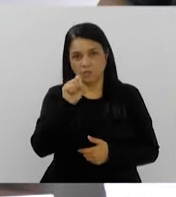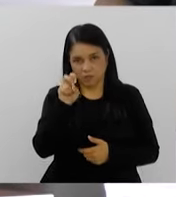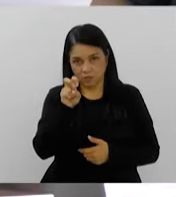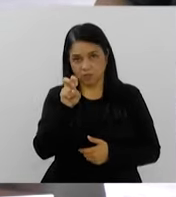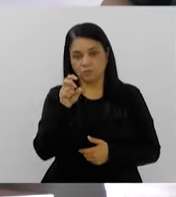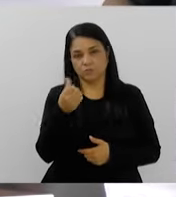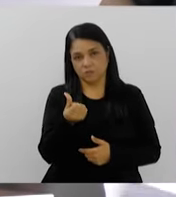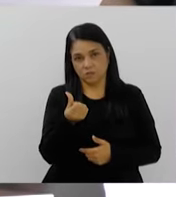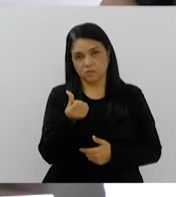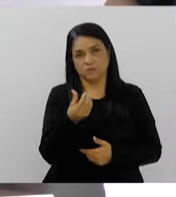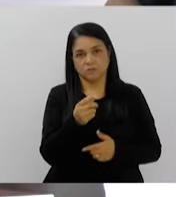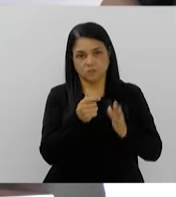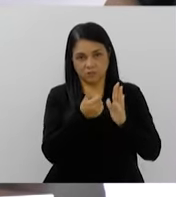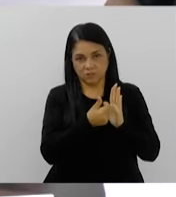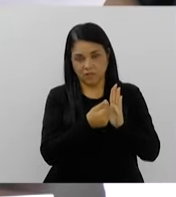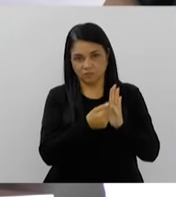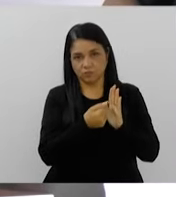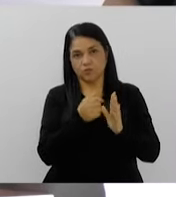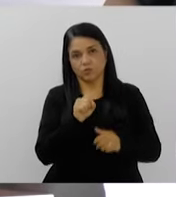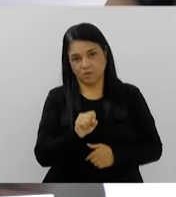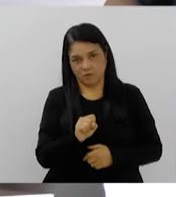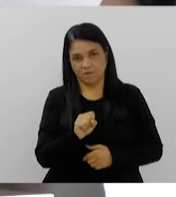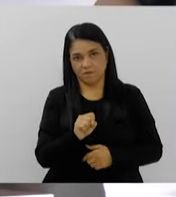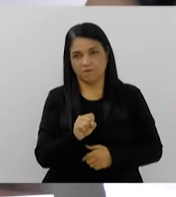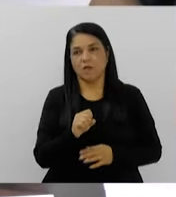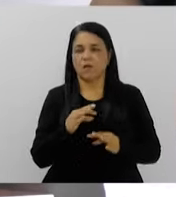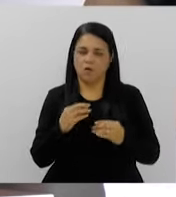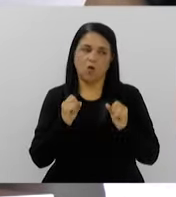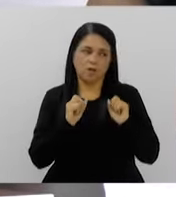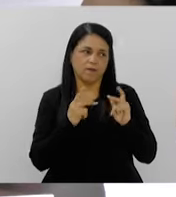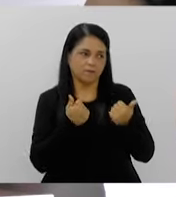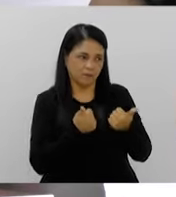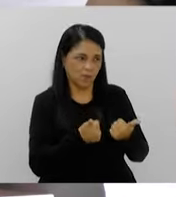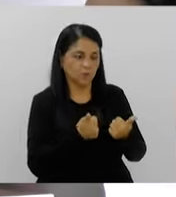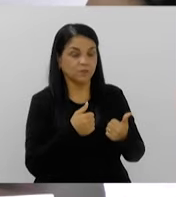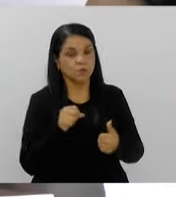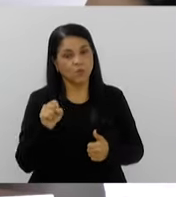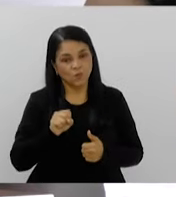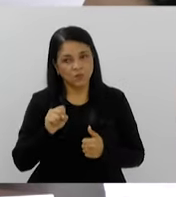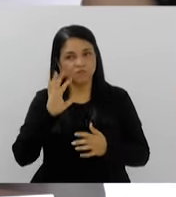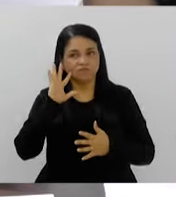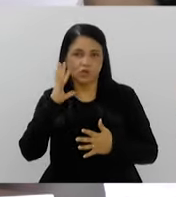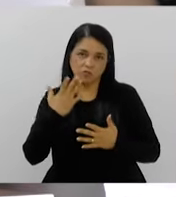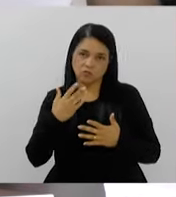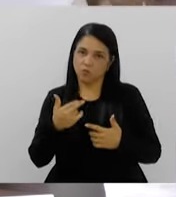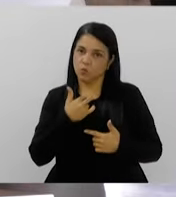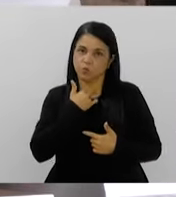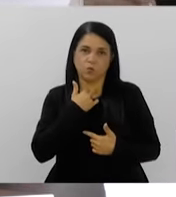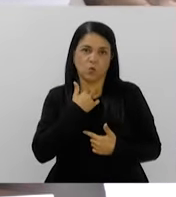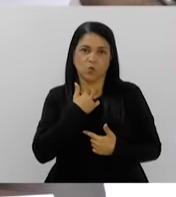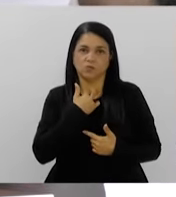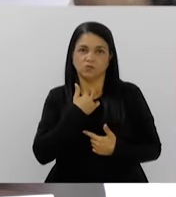Suprime quase tudo. Tá bom. Então tá, porque o oitavo é aquele que a gente já resolveu que não poderia.